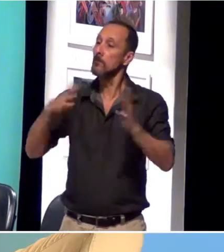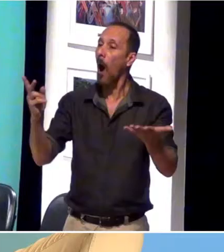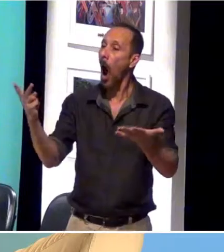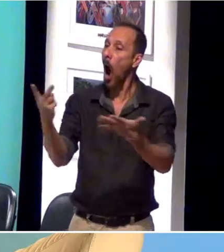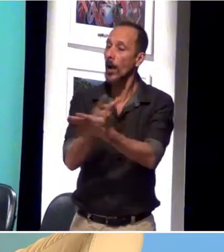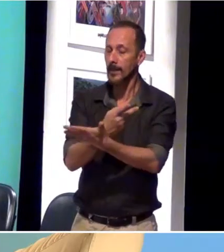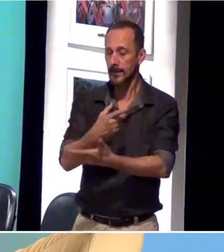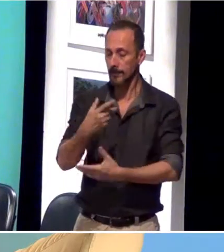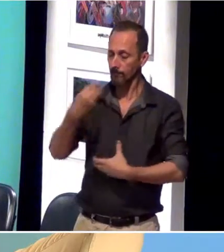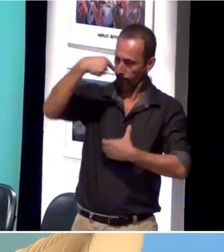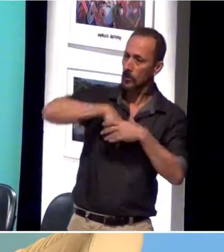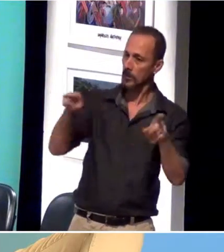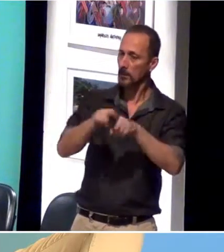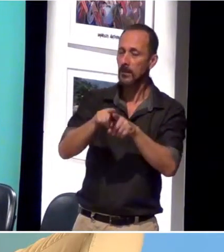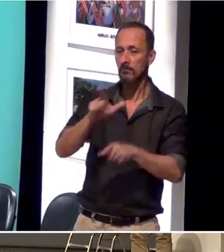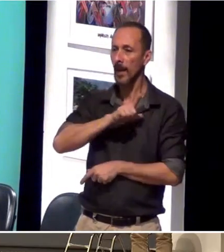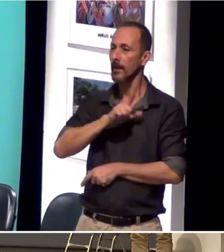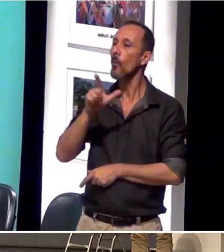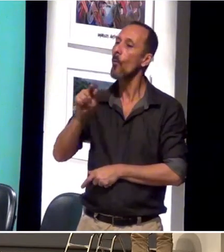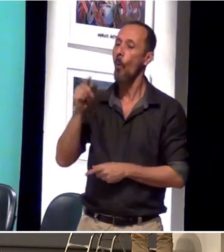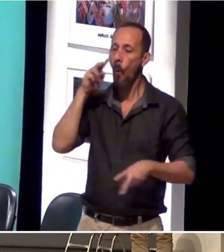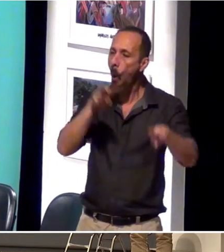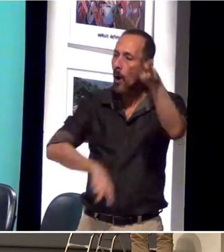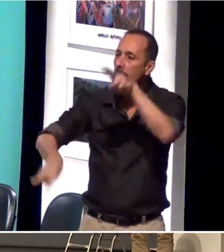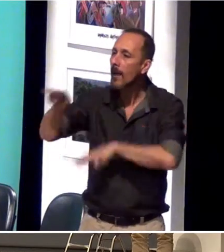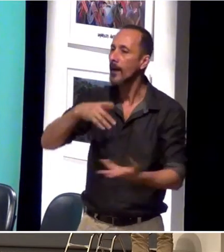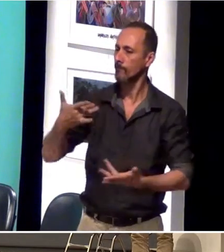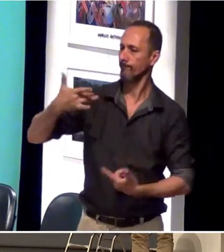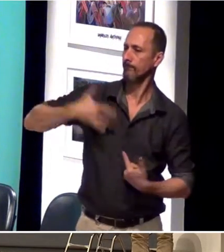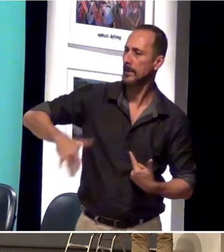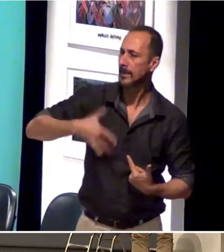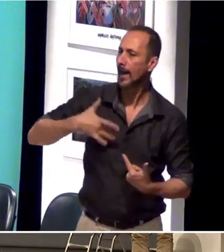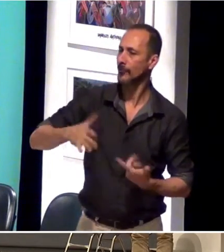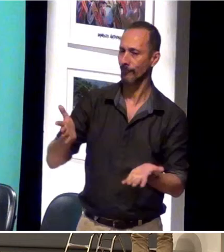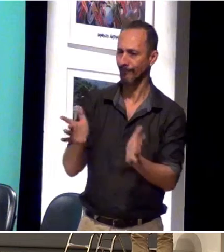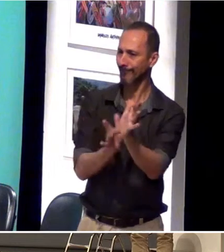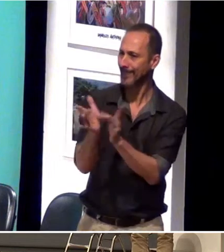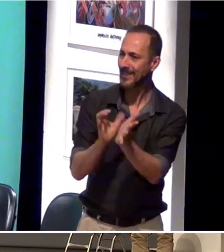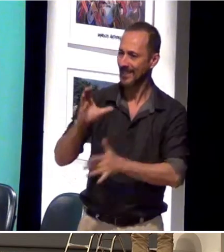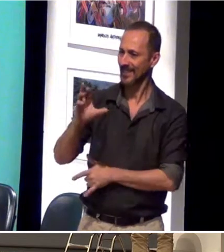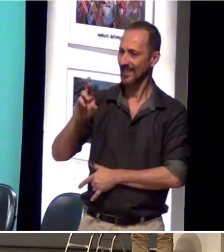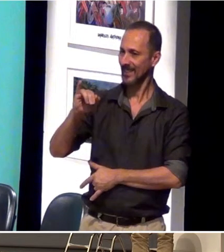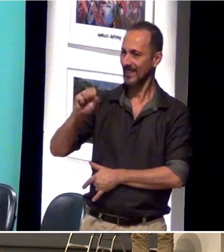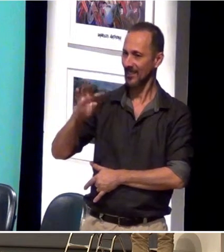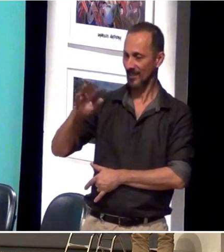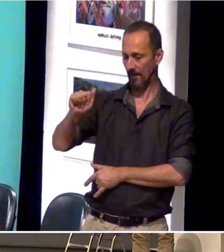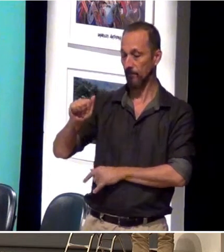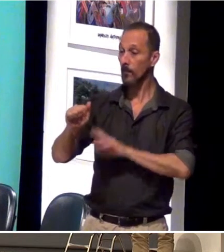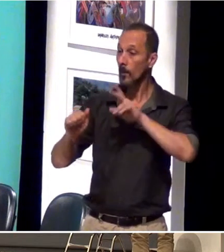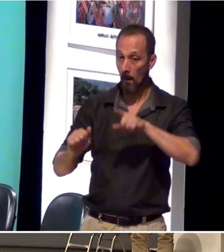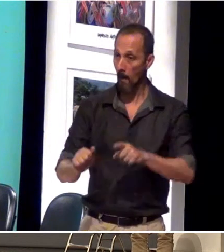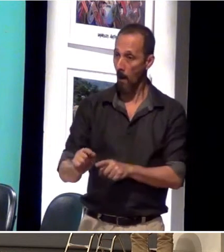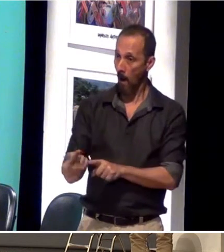uma questão da educação salvacionista. No Melo Matos, é interessante que você tem a separação